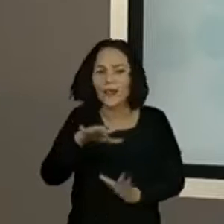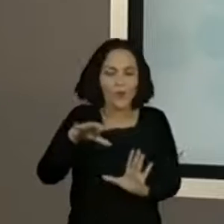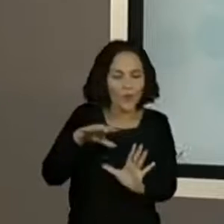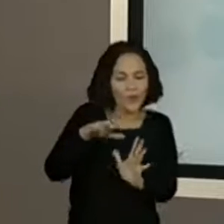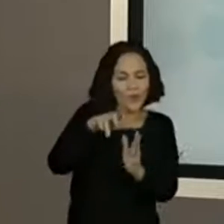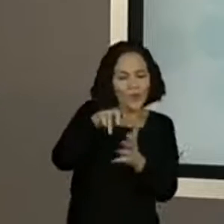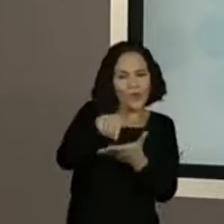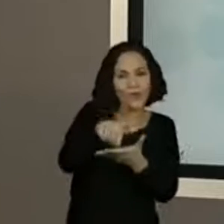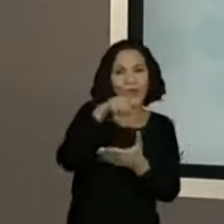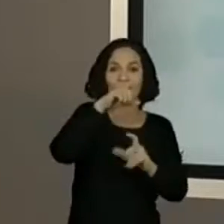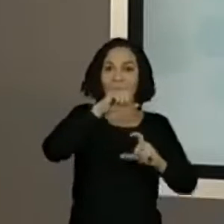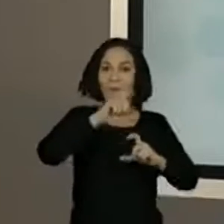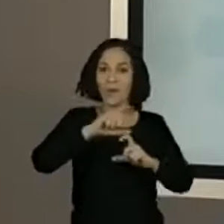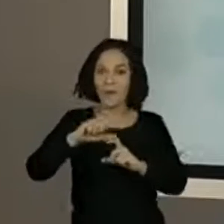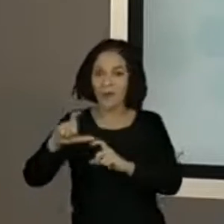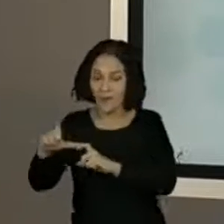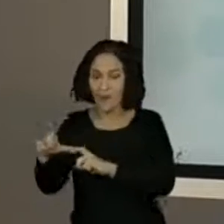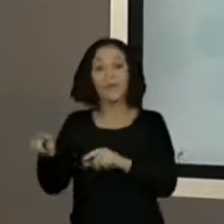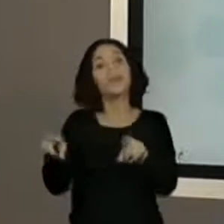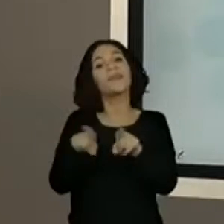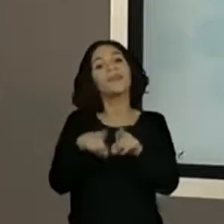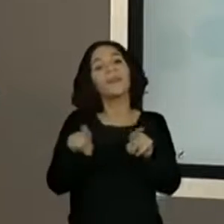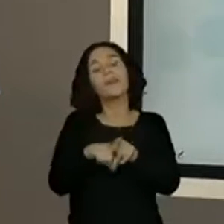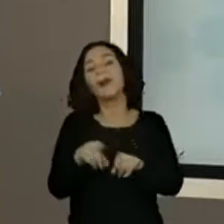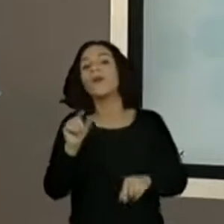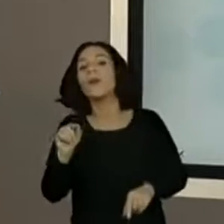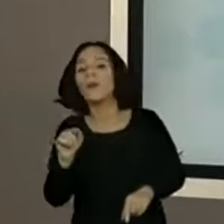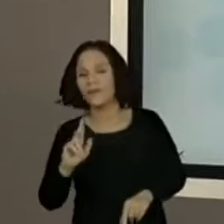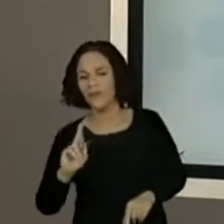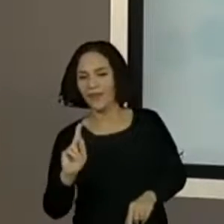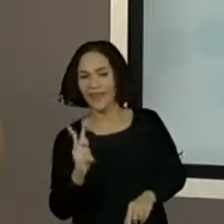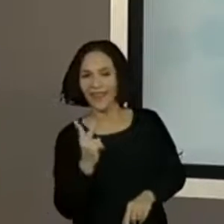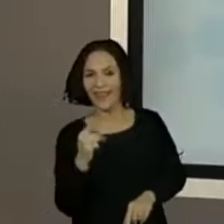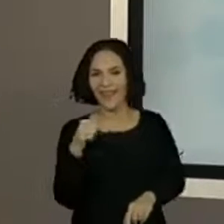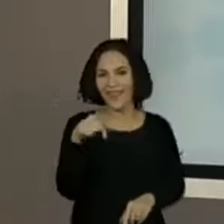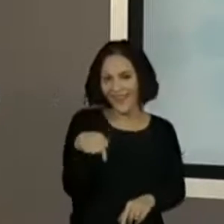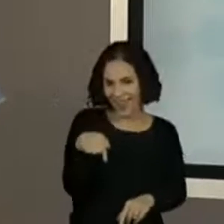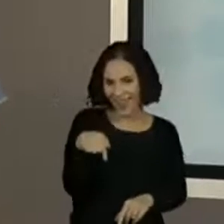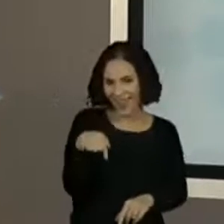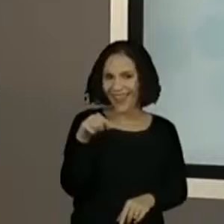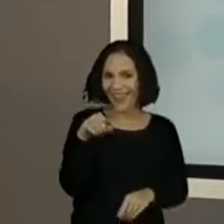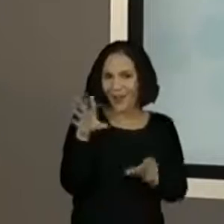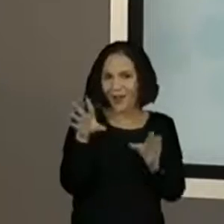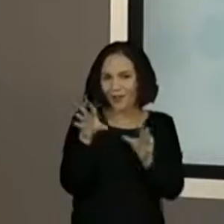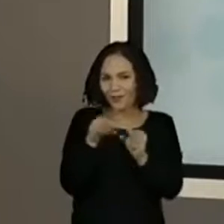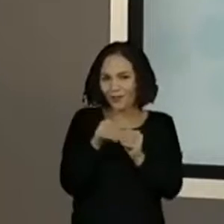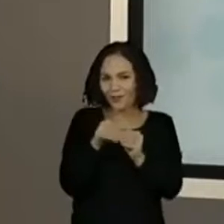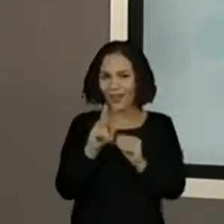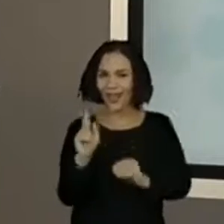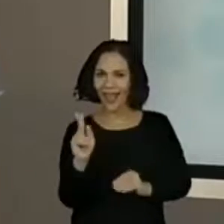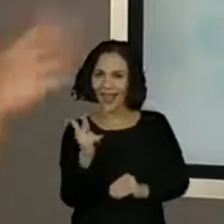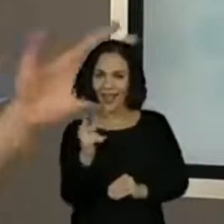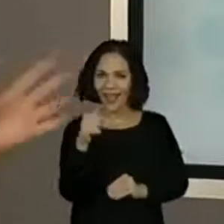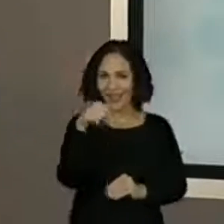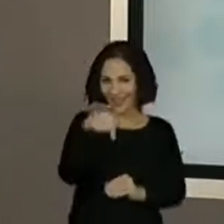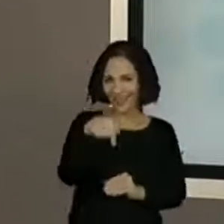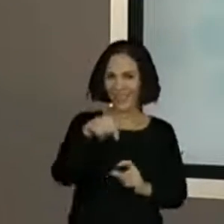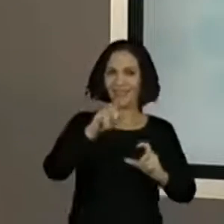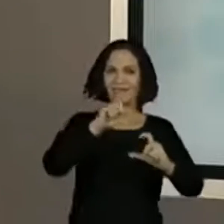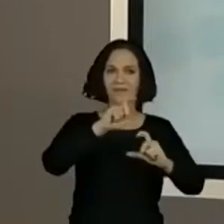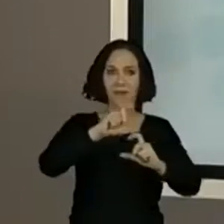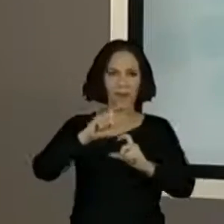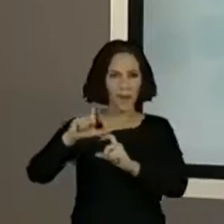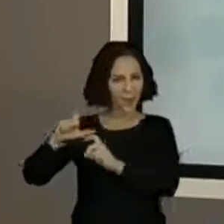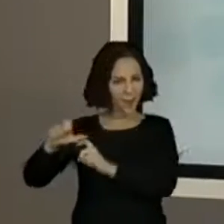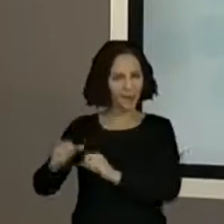histórias em quadrinhos, ou se não, como a gente gosta de chamar de HQ, né? A gente só usa o H e o Q para falar de